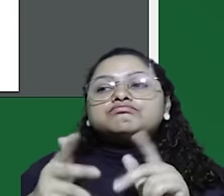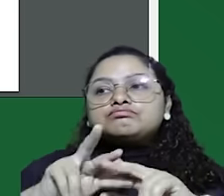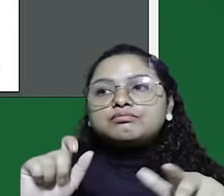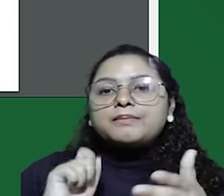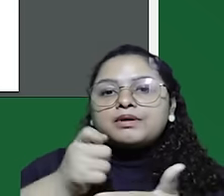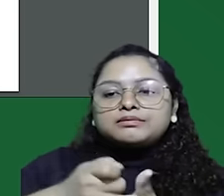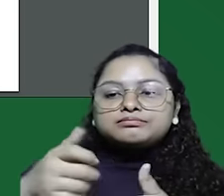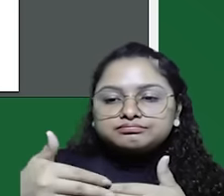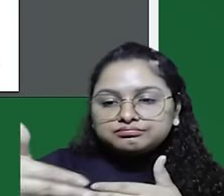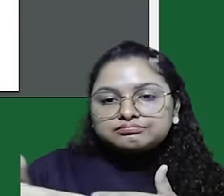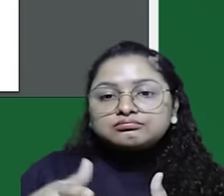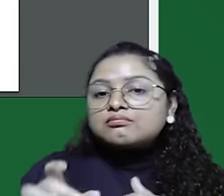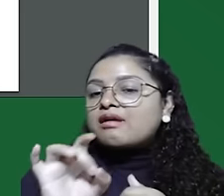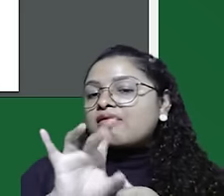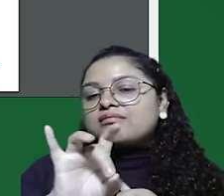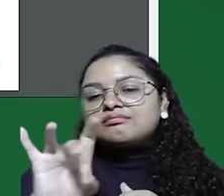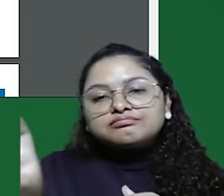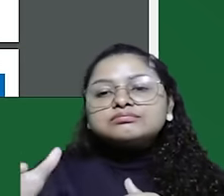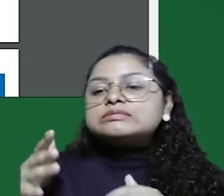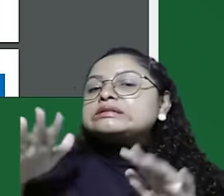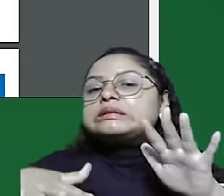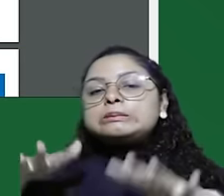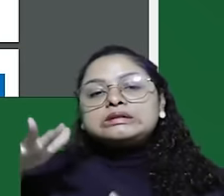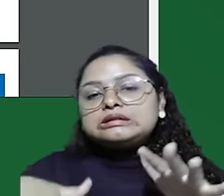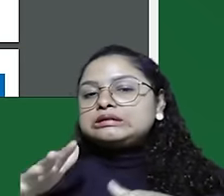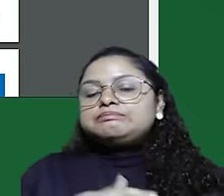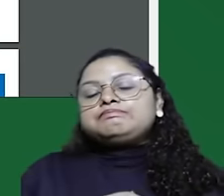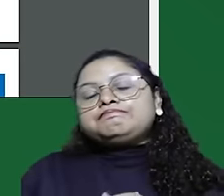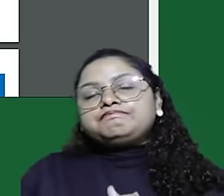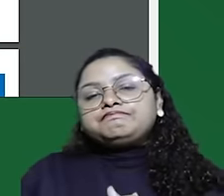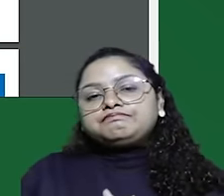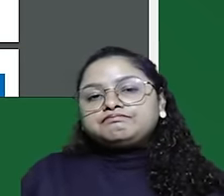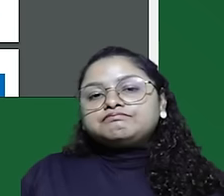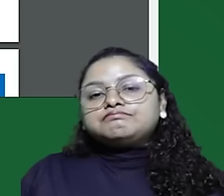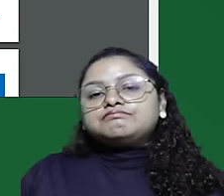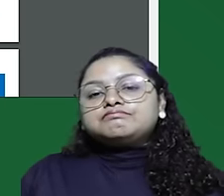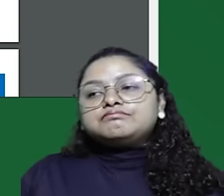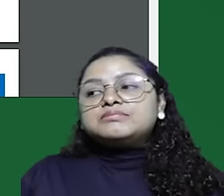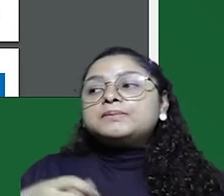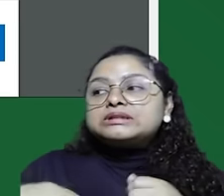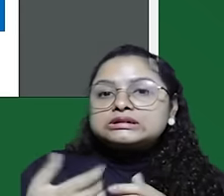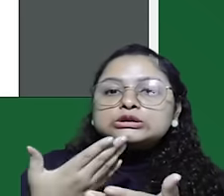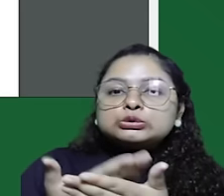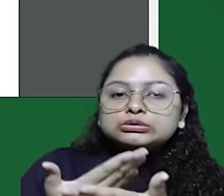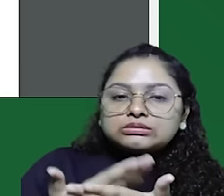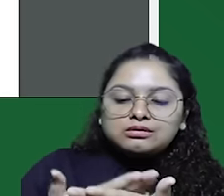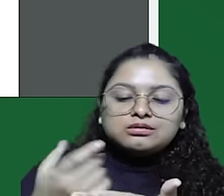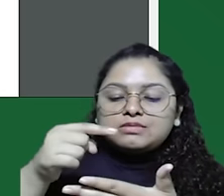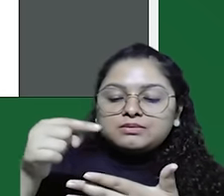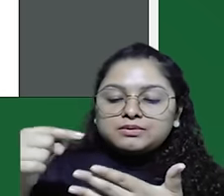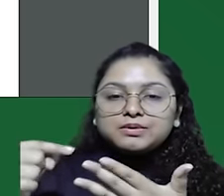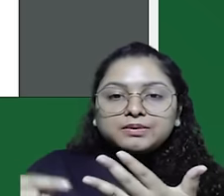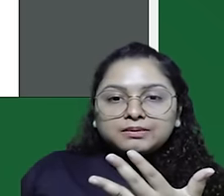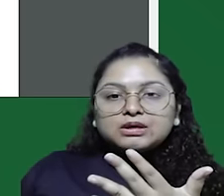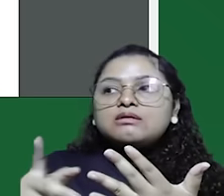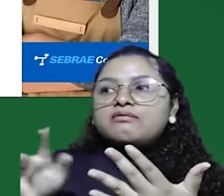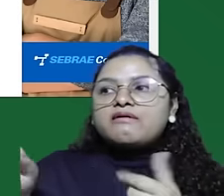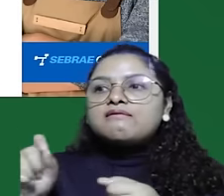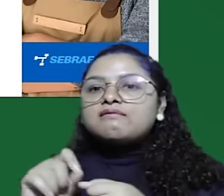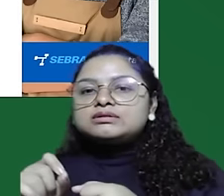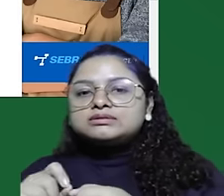adiante aí é cada situação que a gente eh tem que estudar em cada ponto né Em cada